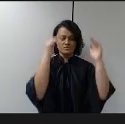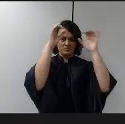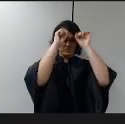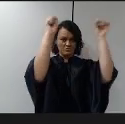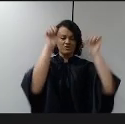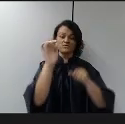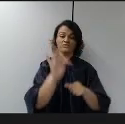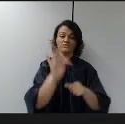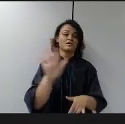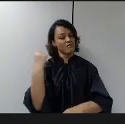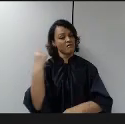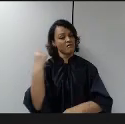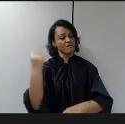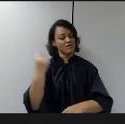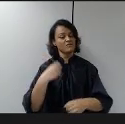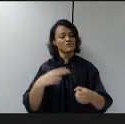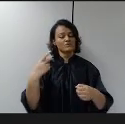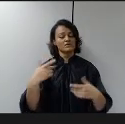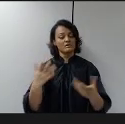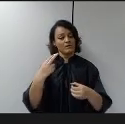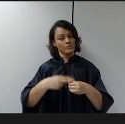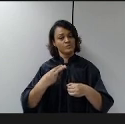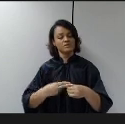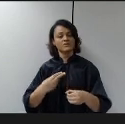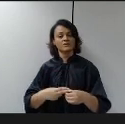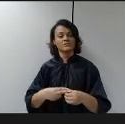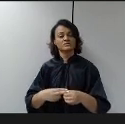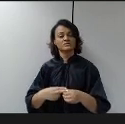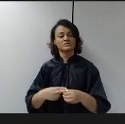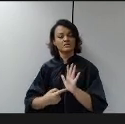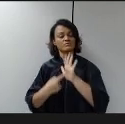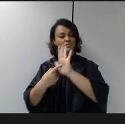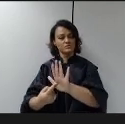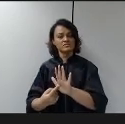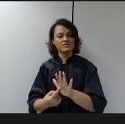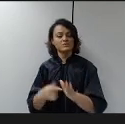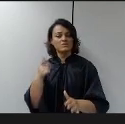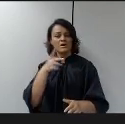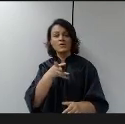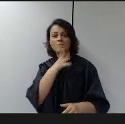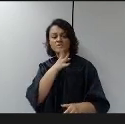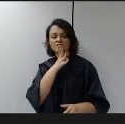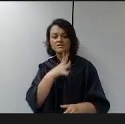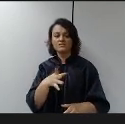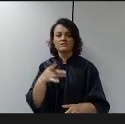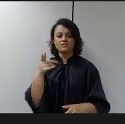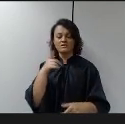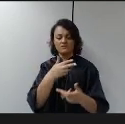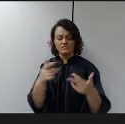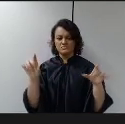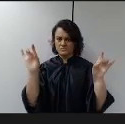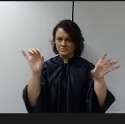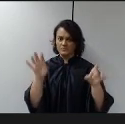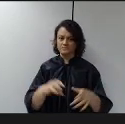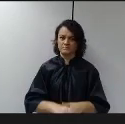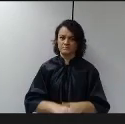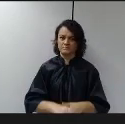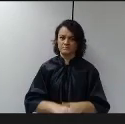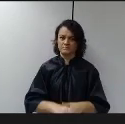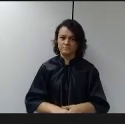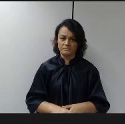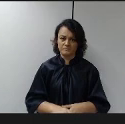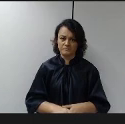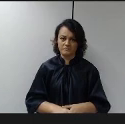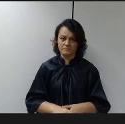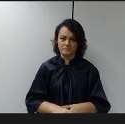da União ser provido para conhecer e dar provimento ao recurso especial. No mérito, não resta